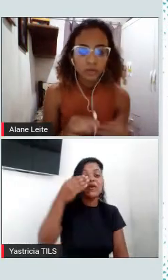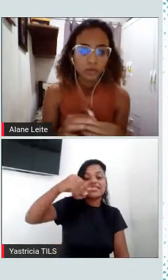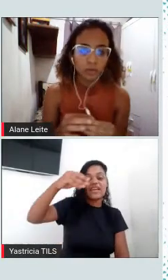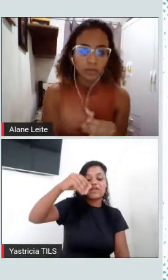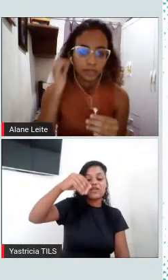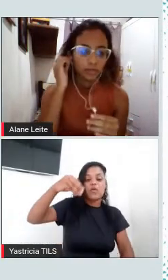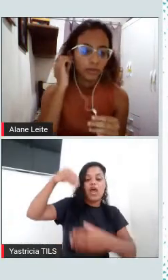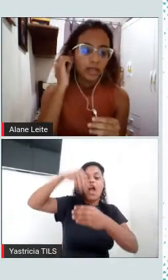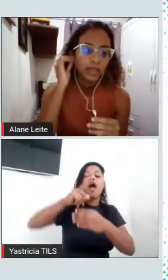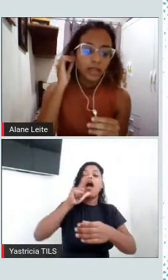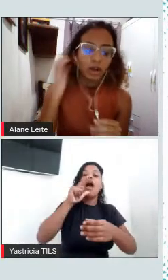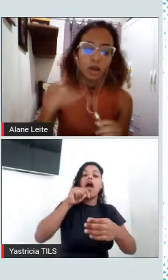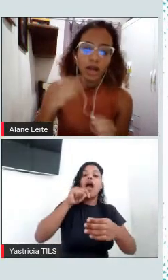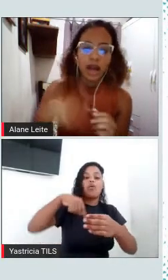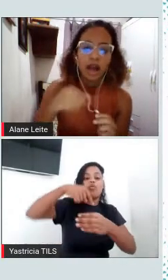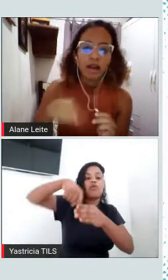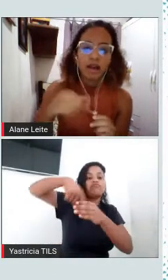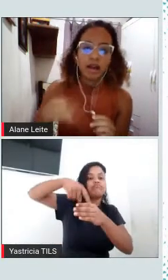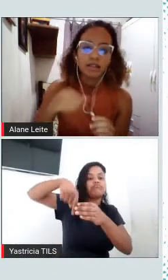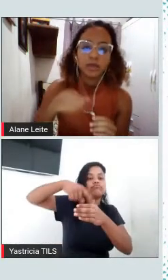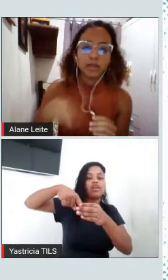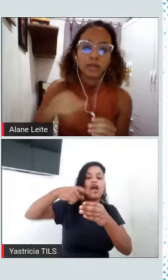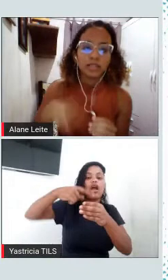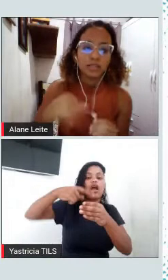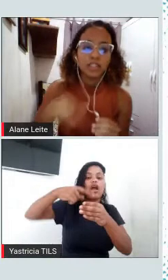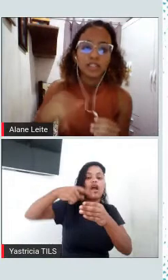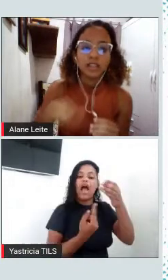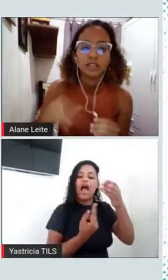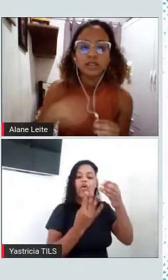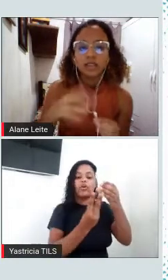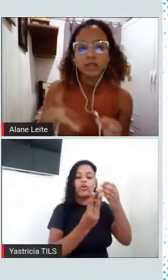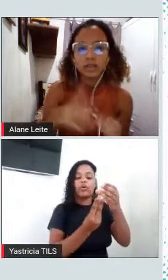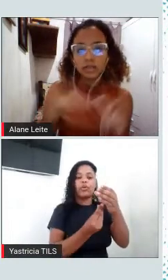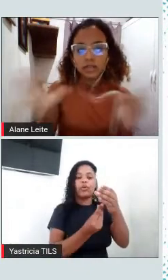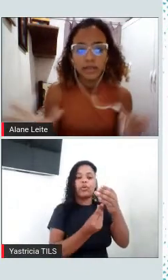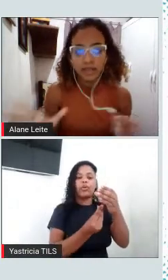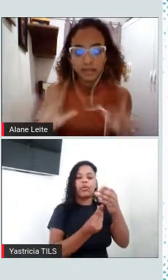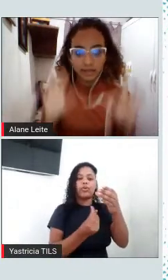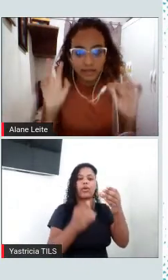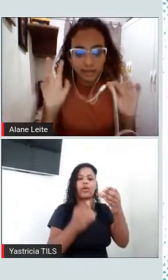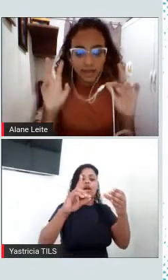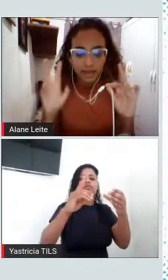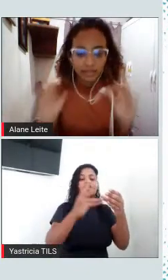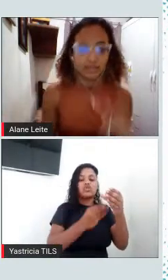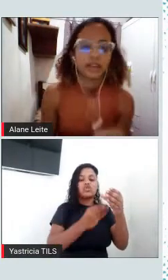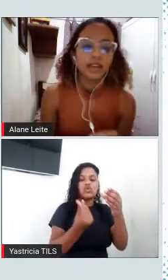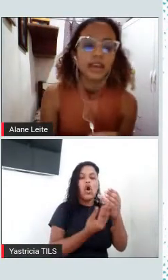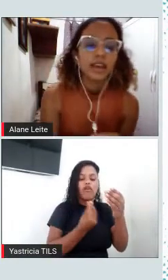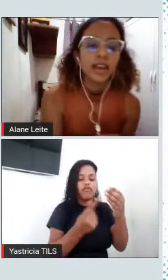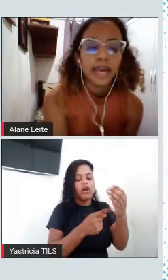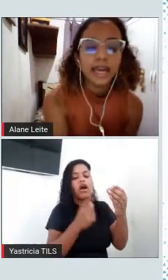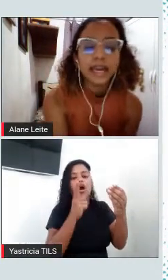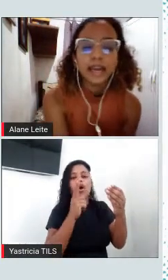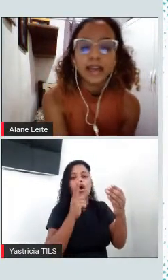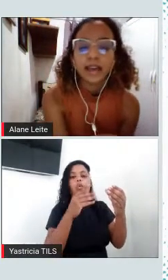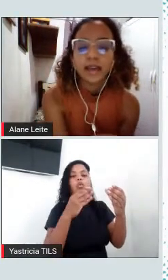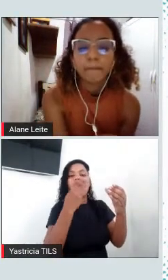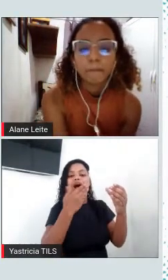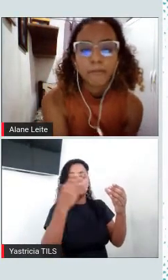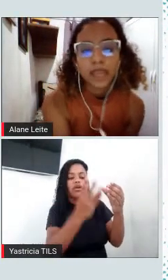faz um suco, por exemplo, e coloca açúcar e começa a mexer, a gente vê que o açúcar desaparece.